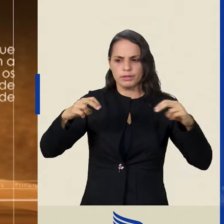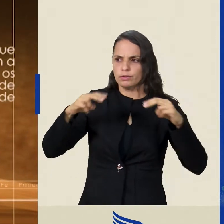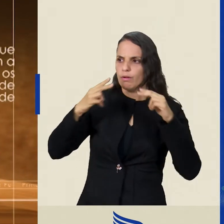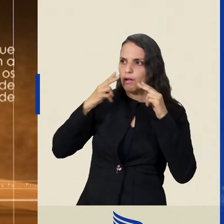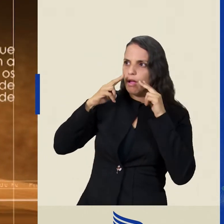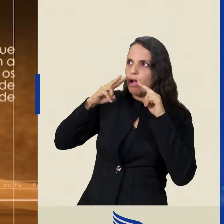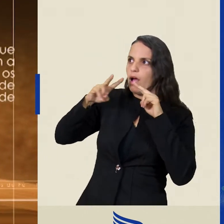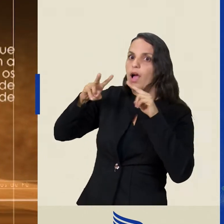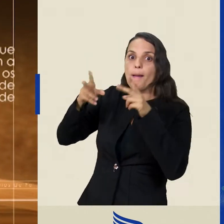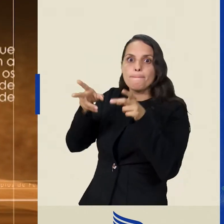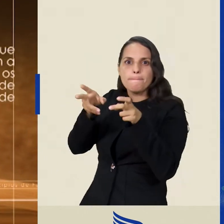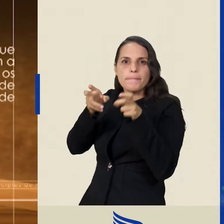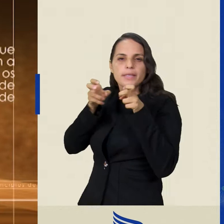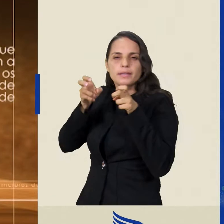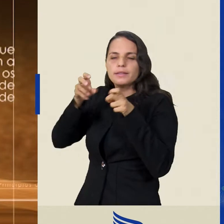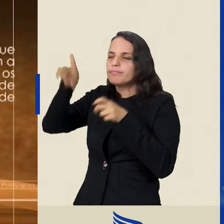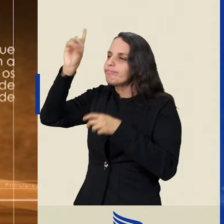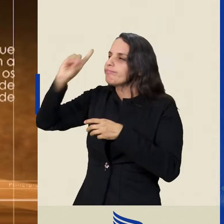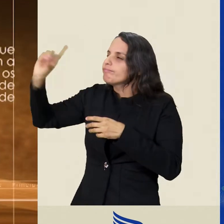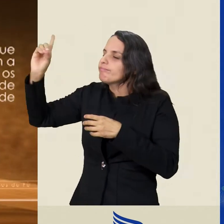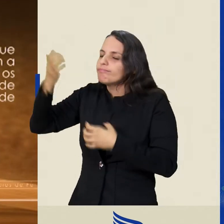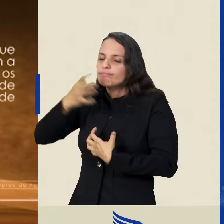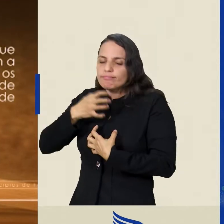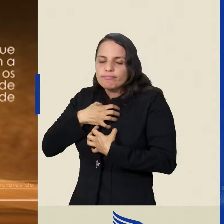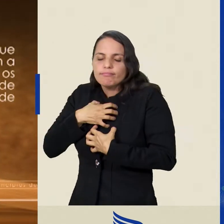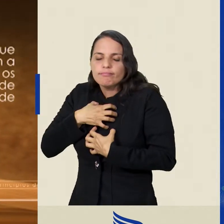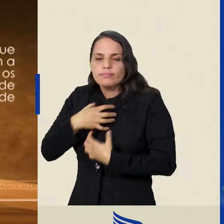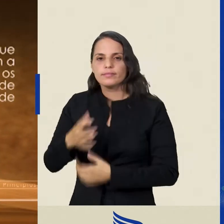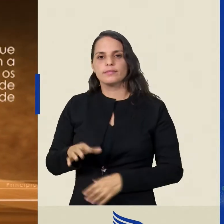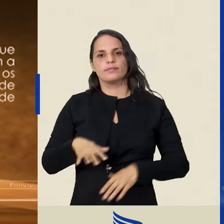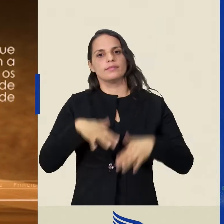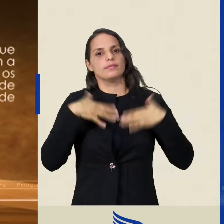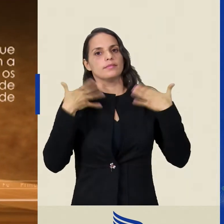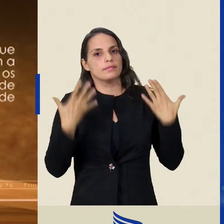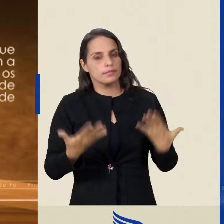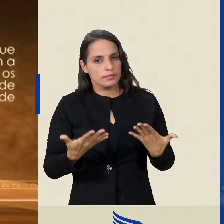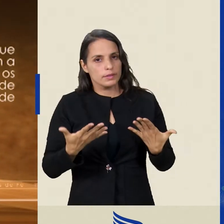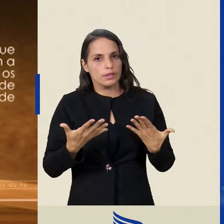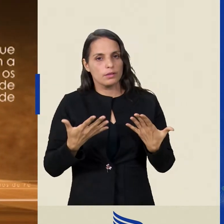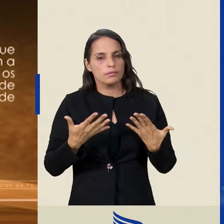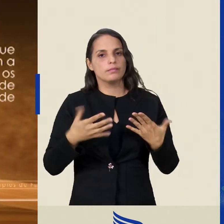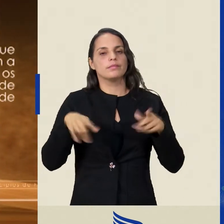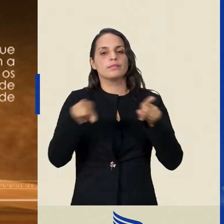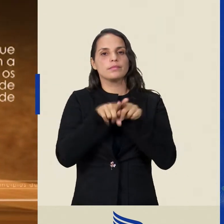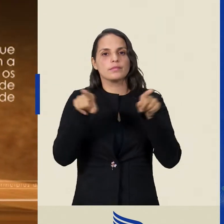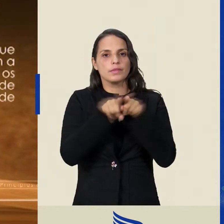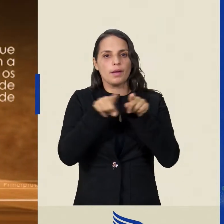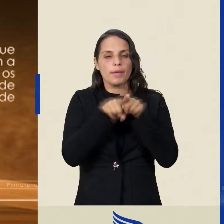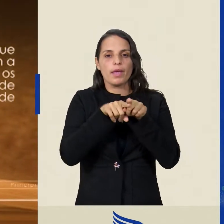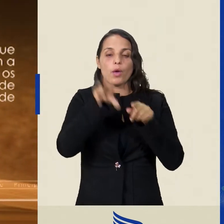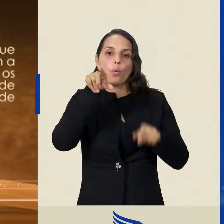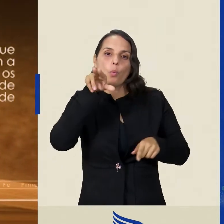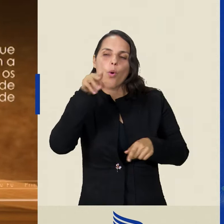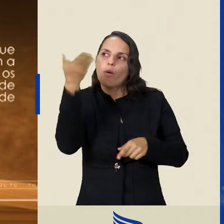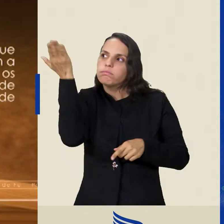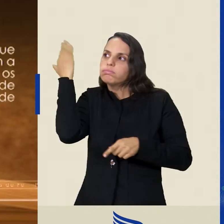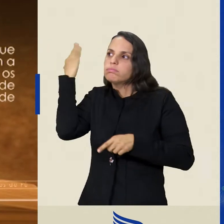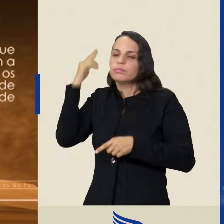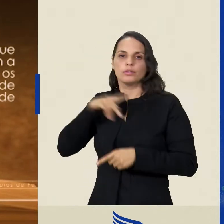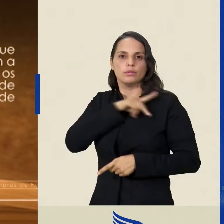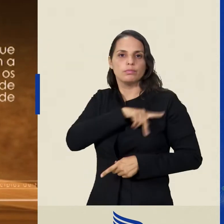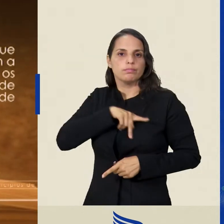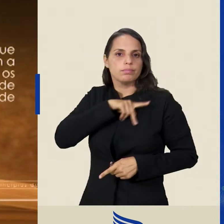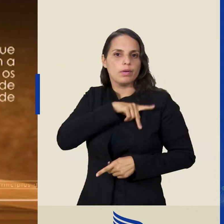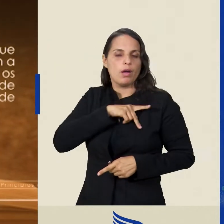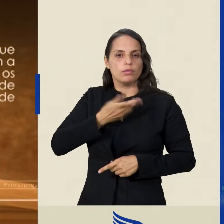chegaram a senti-lo, do mesmo modo que os companheiros de Paulo no caminho de Damasco, como